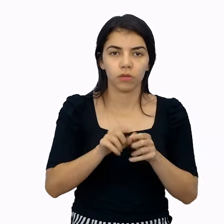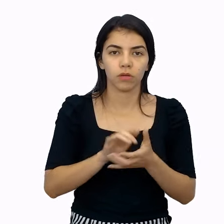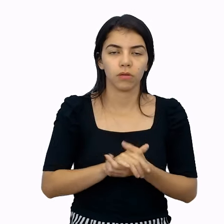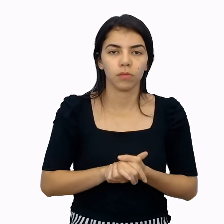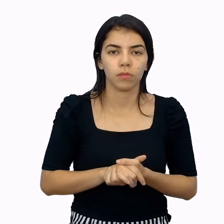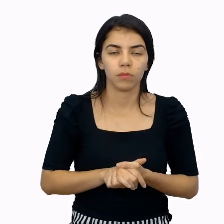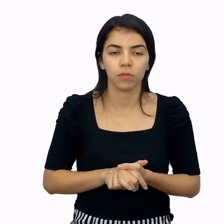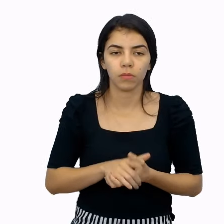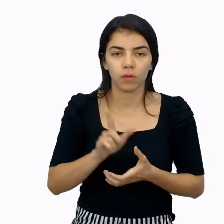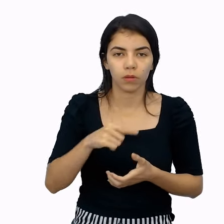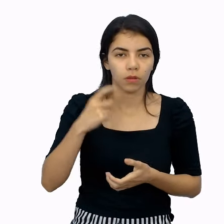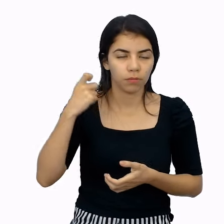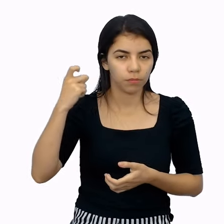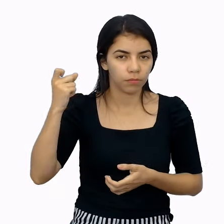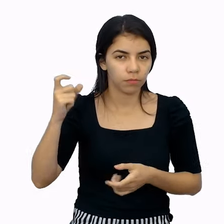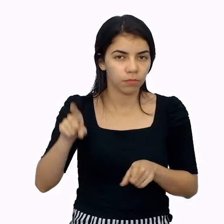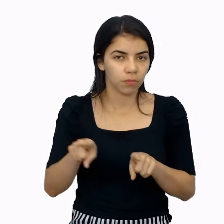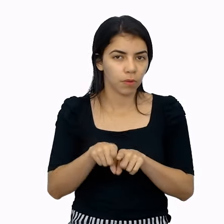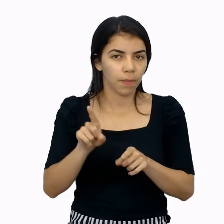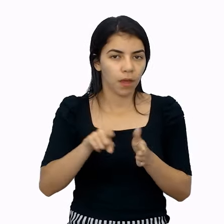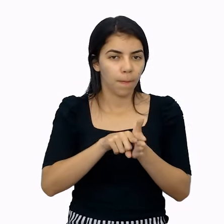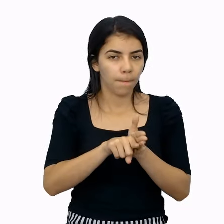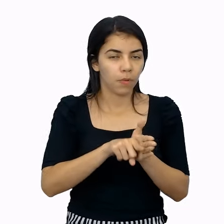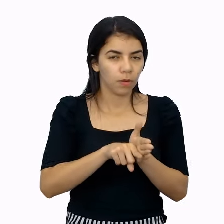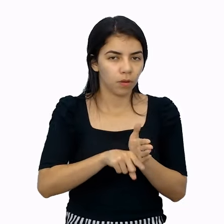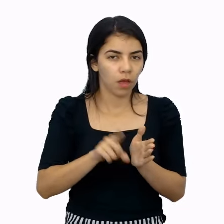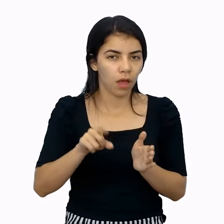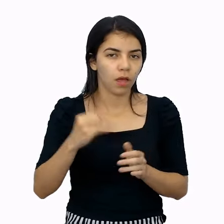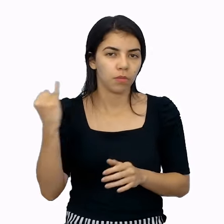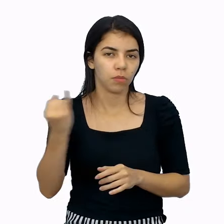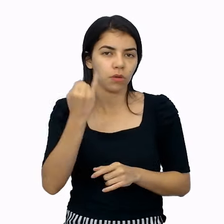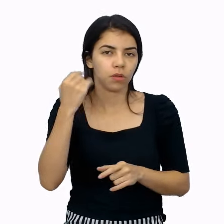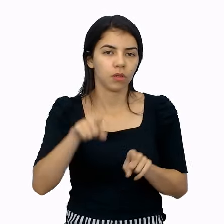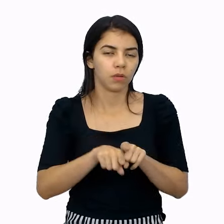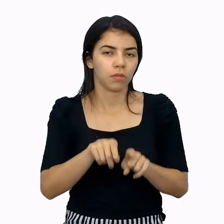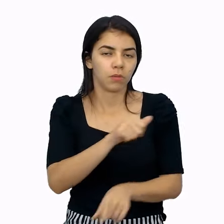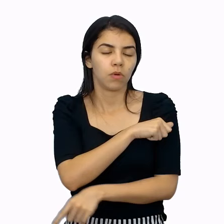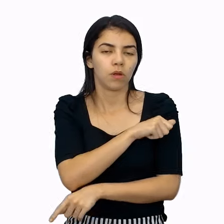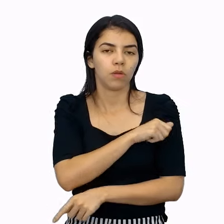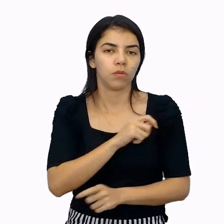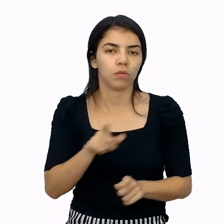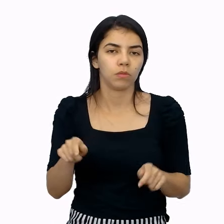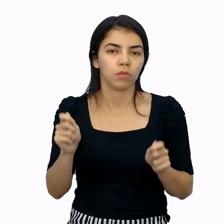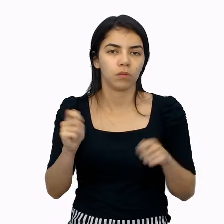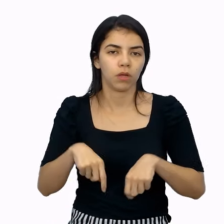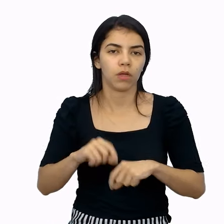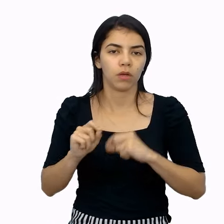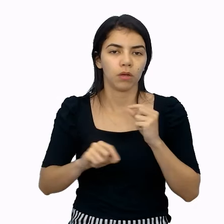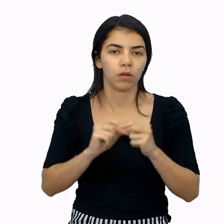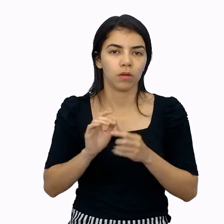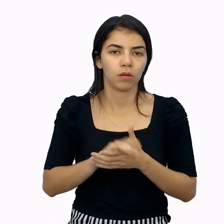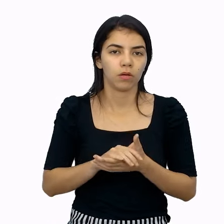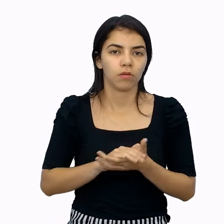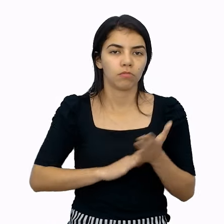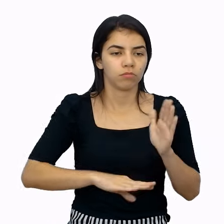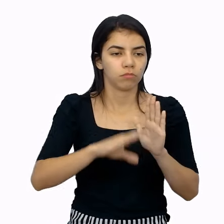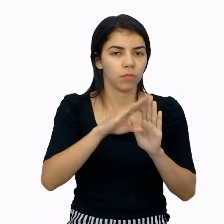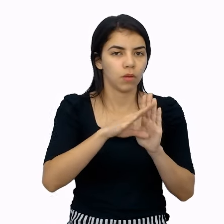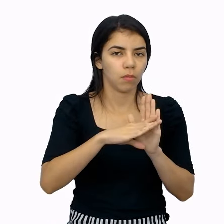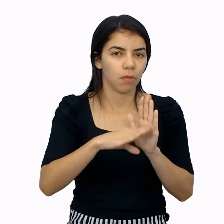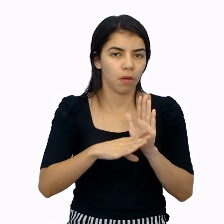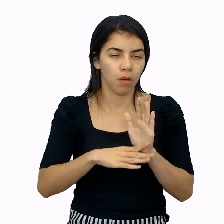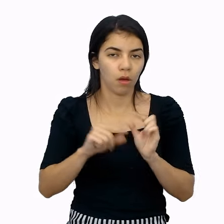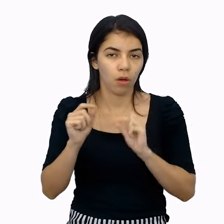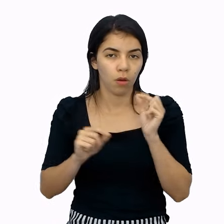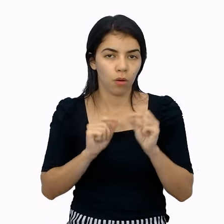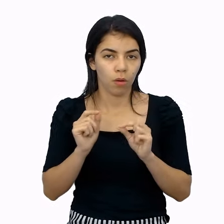fontes confiáveis, por isso que a pesquisa é muito importante, para que eles possam ter ali um repertório, né, para